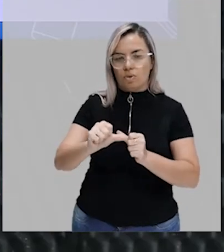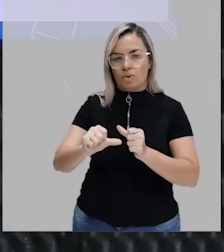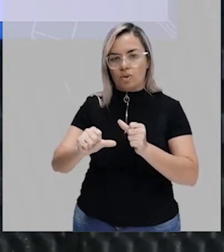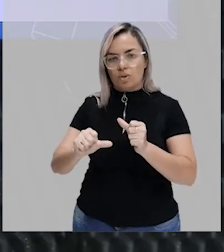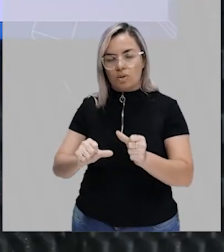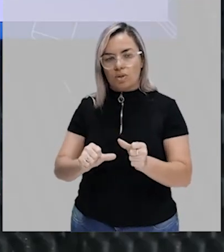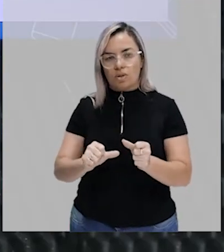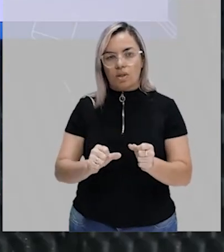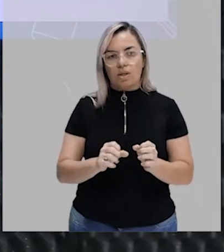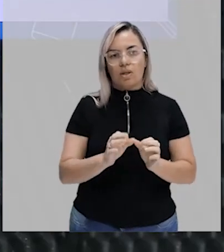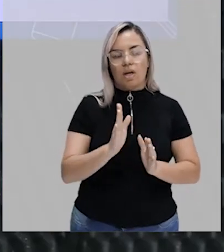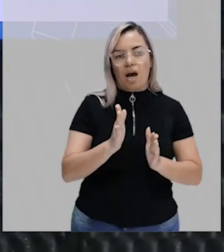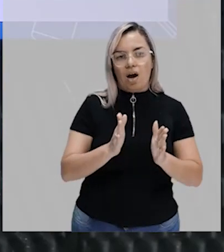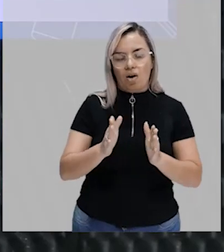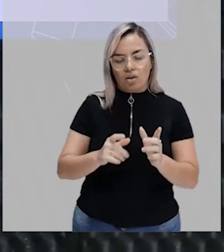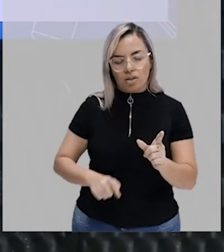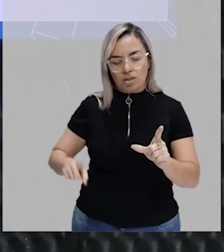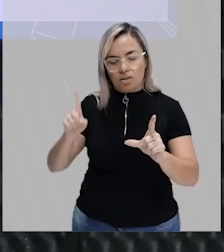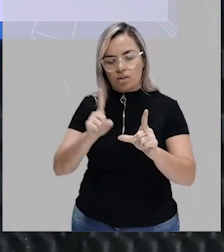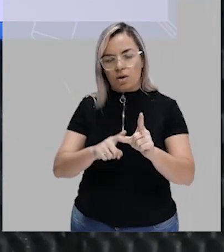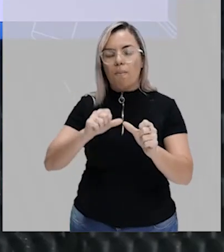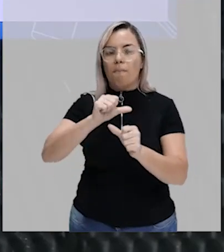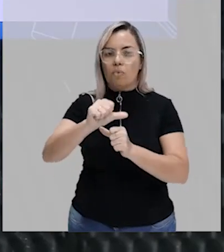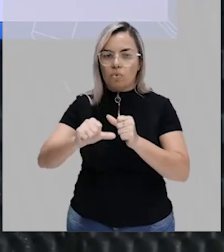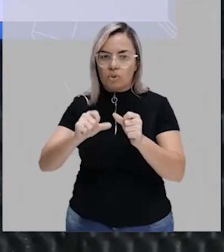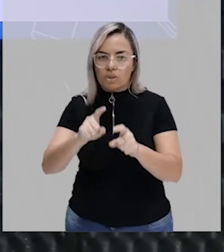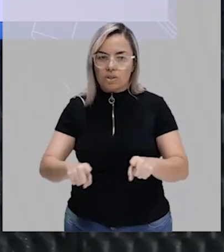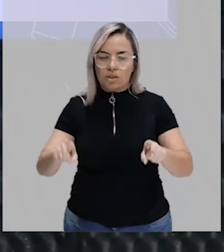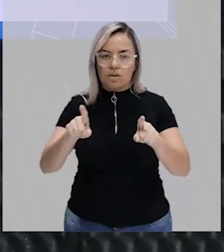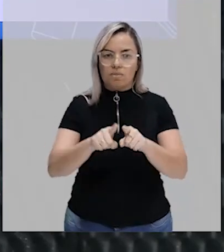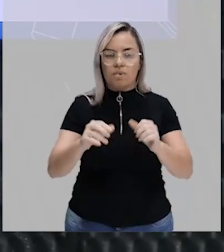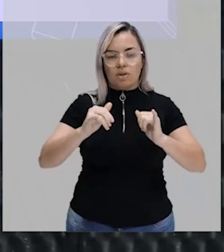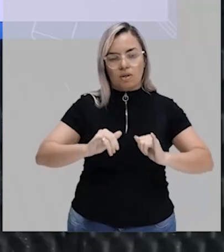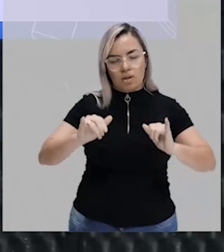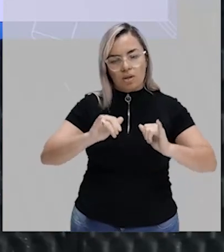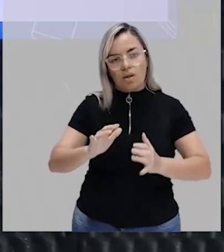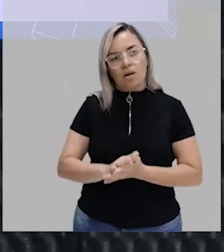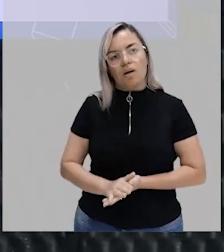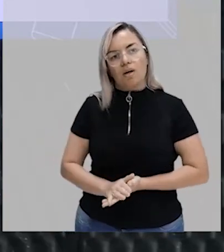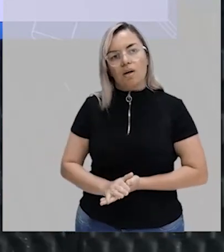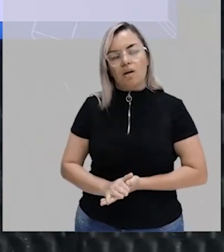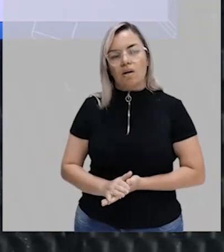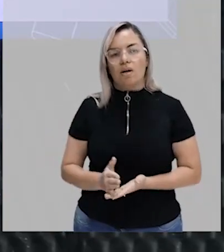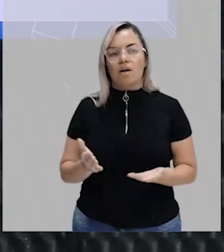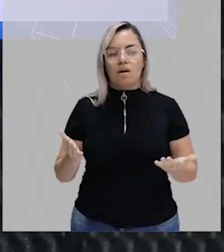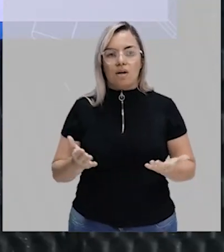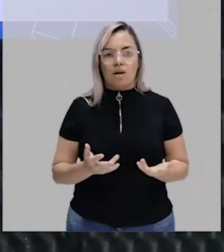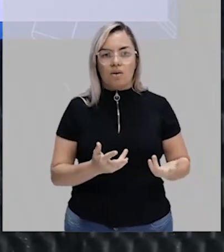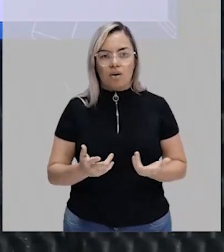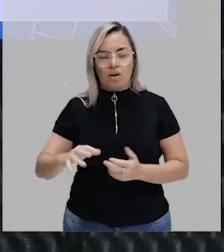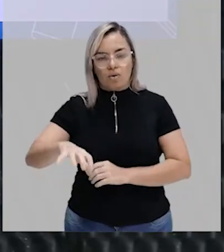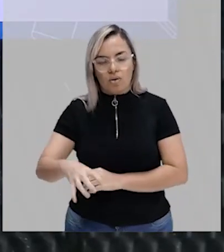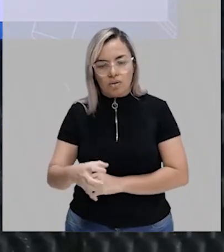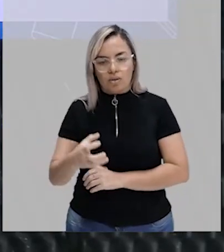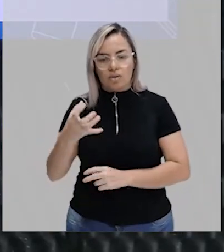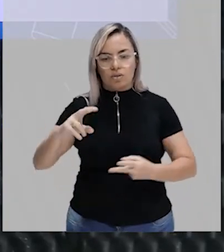letras, muda a informação. A mesma coisa acontece no nosso DNA. O nosso DNA